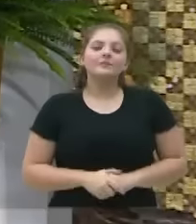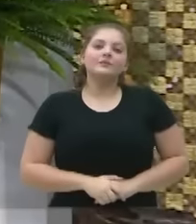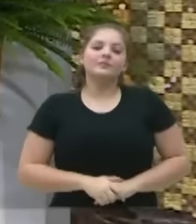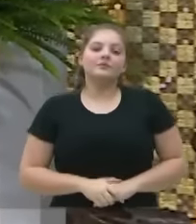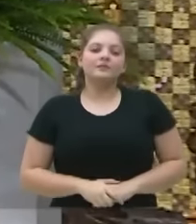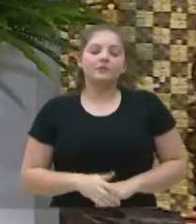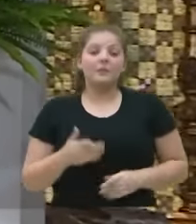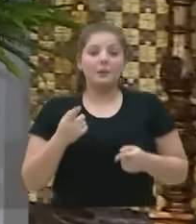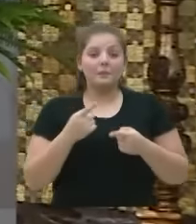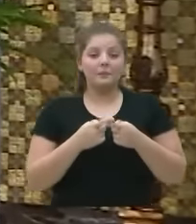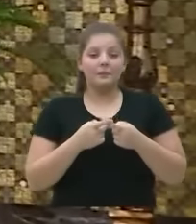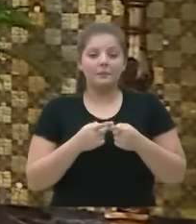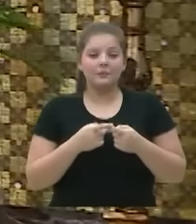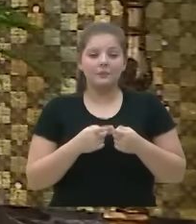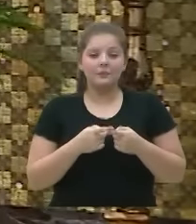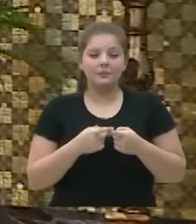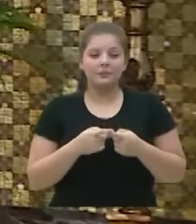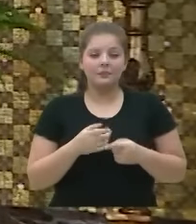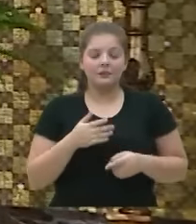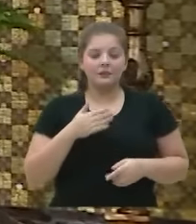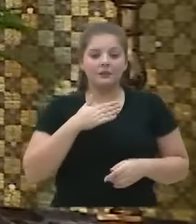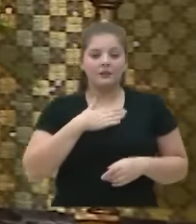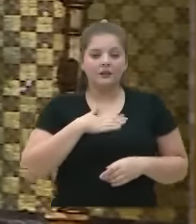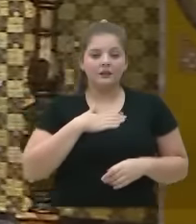Amém. Para mim a chuva no telhado.